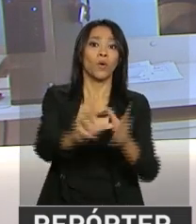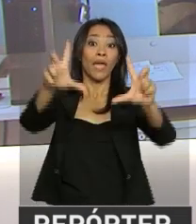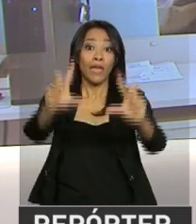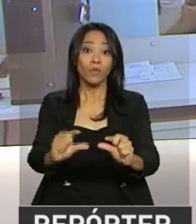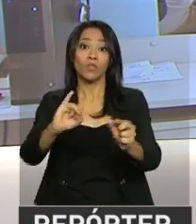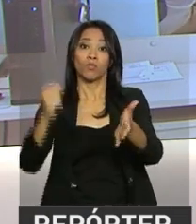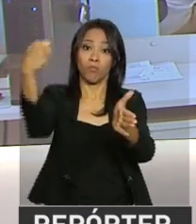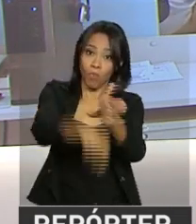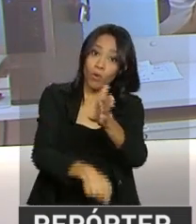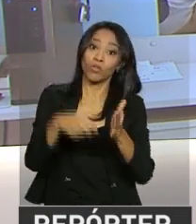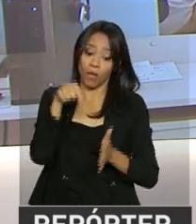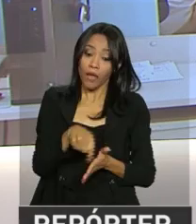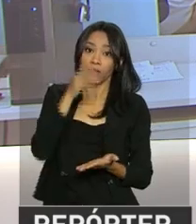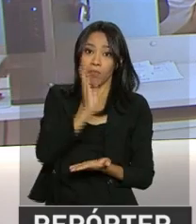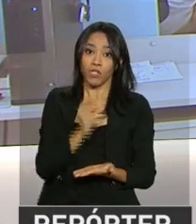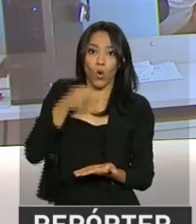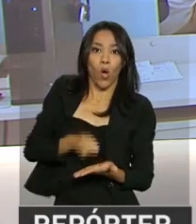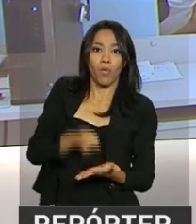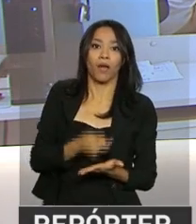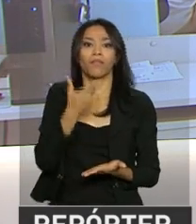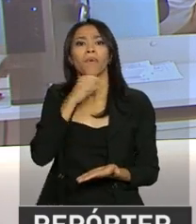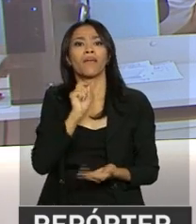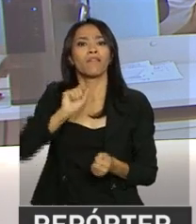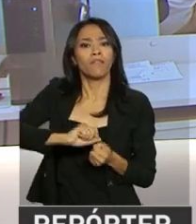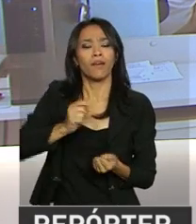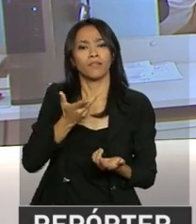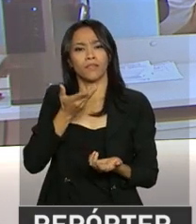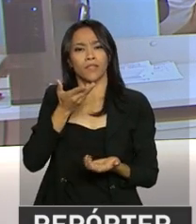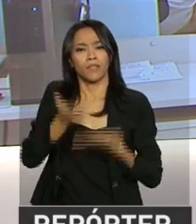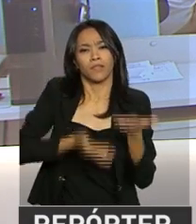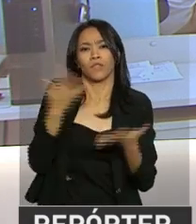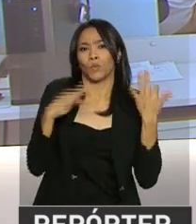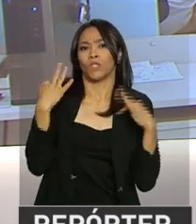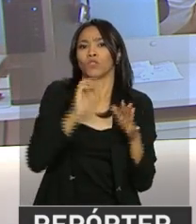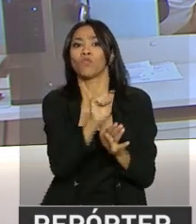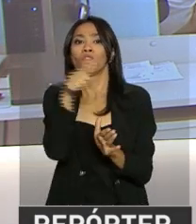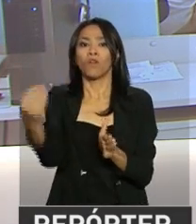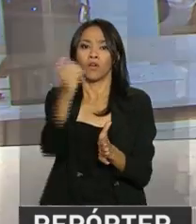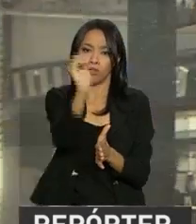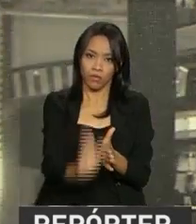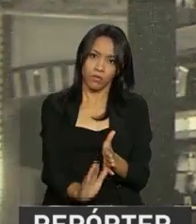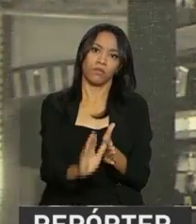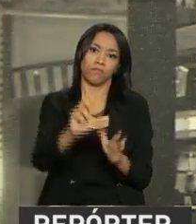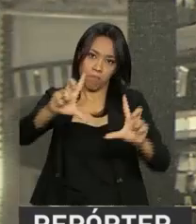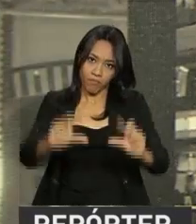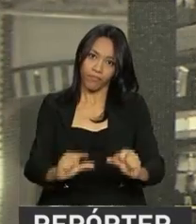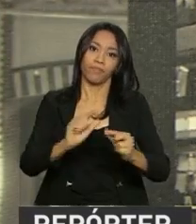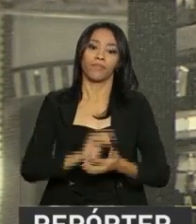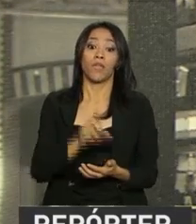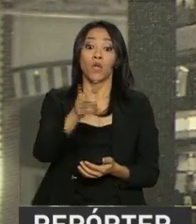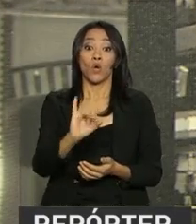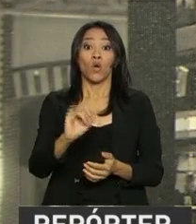do Imposto cobrado aqui no Brasil para quem faz pagamentos de serviços turísticos no exterior o